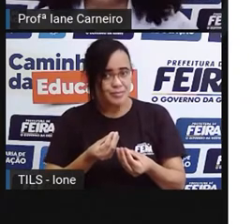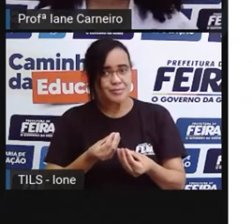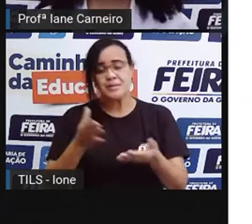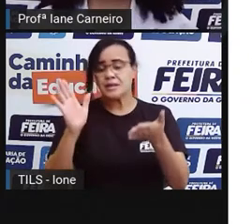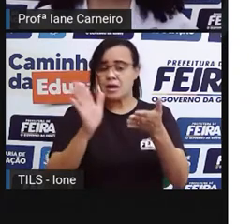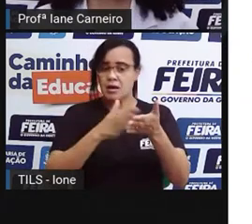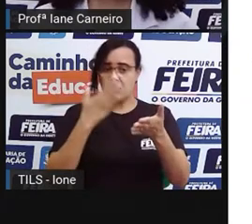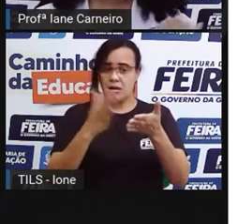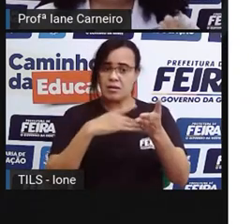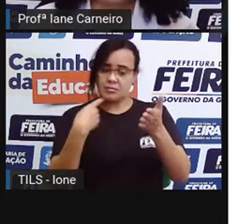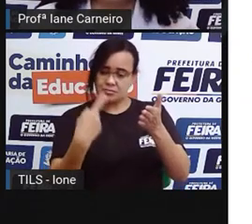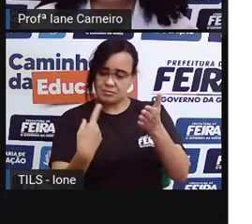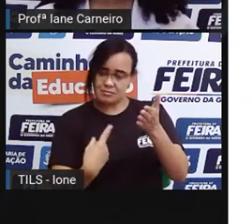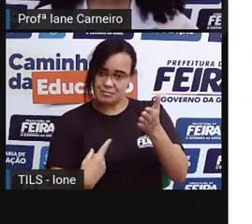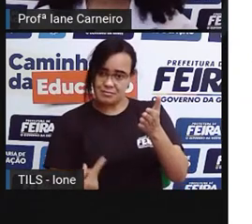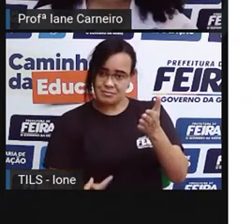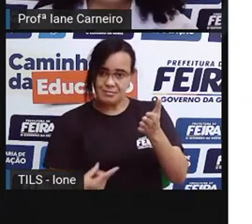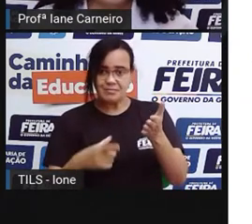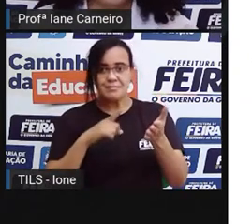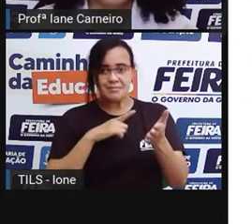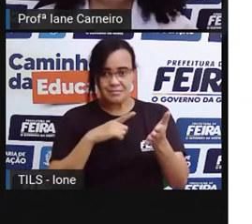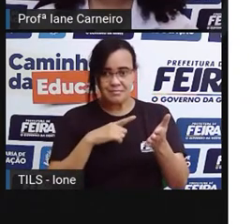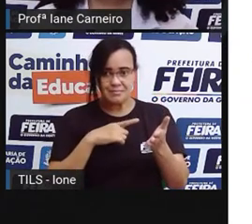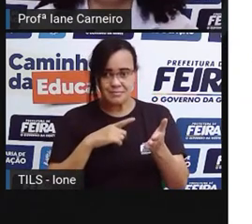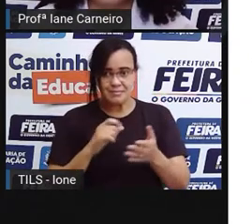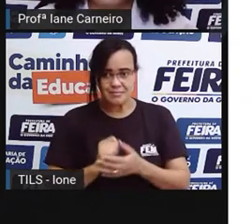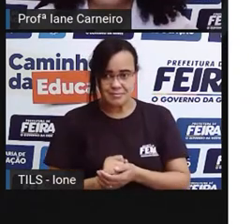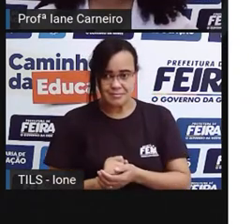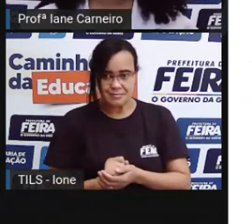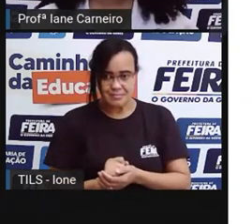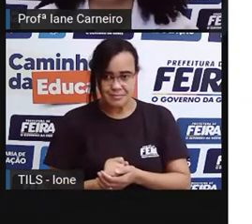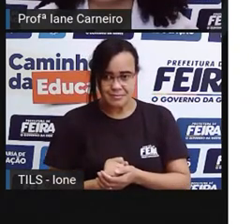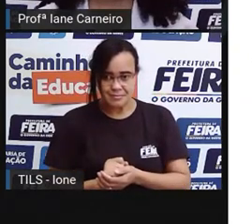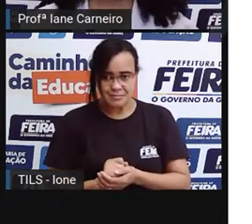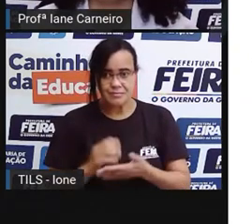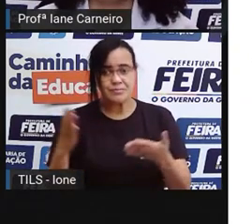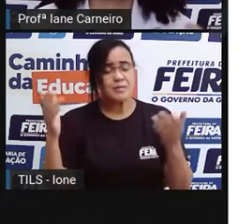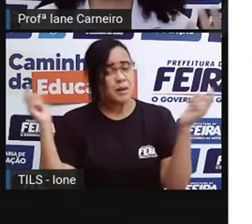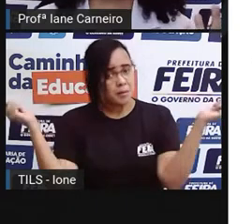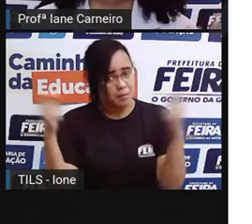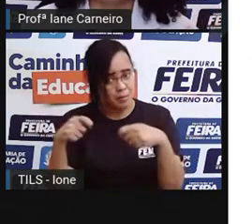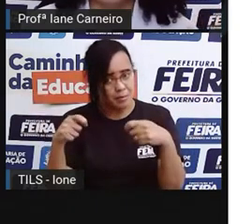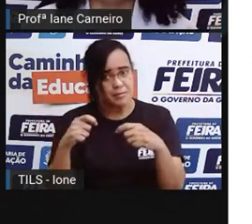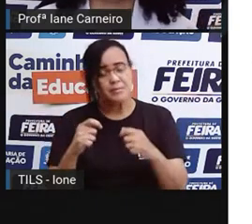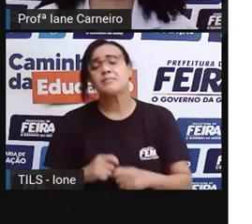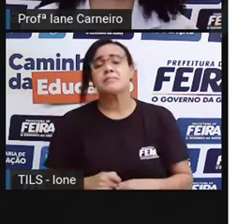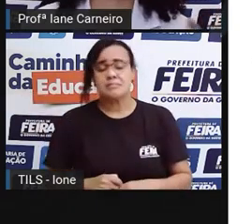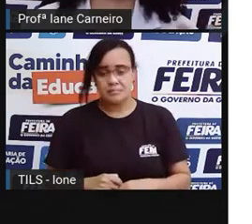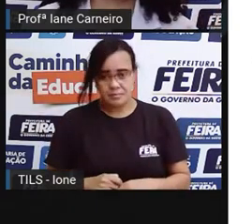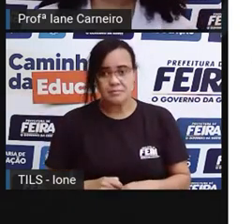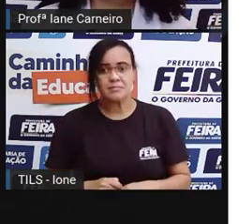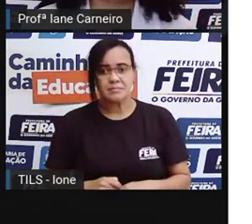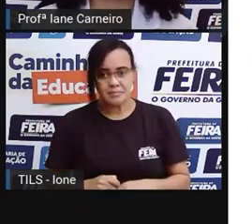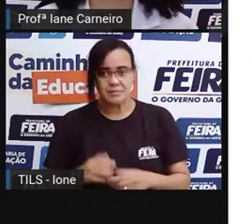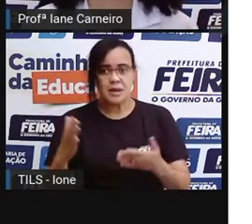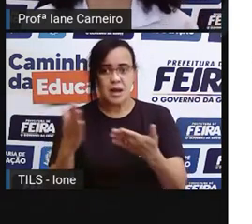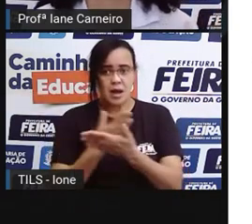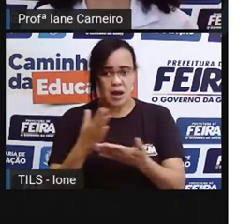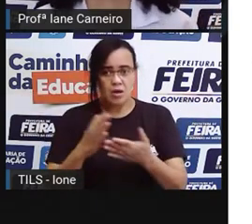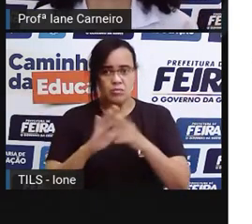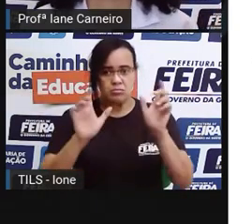caderno pode, o papel de escritório pode ser reutilizado, né? Caixa de papelão,